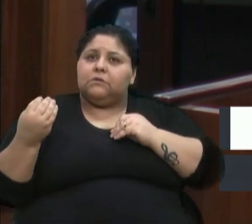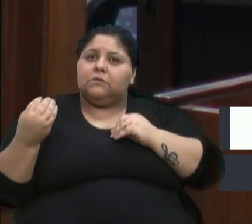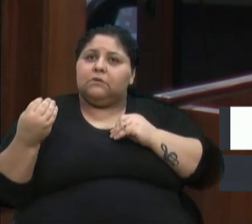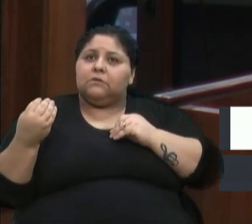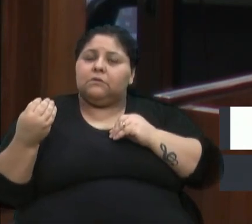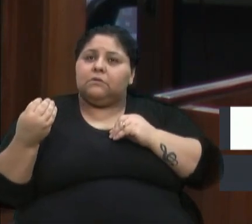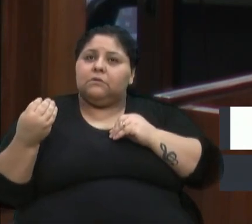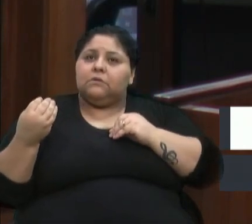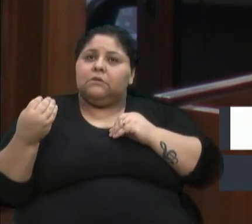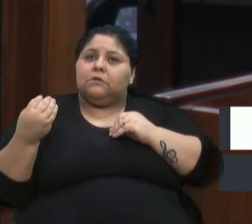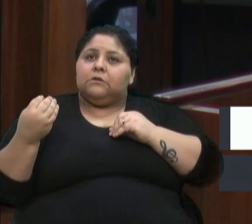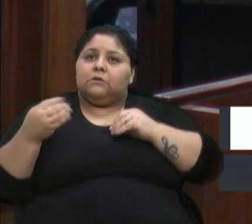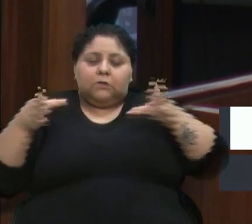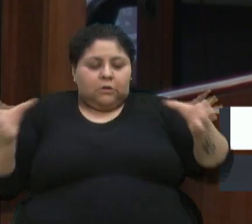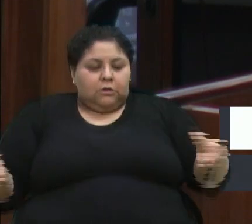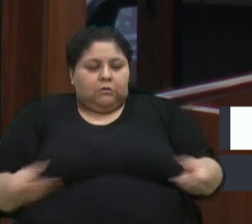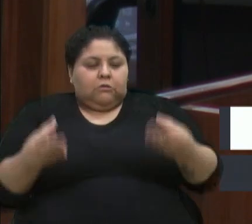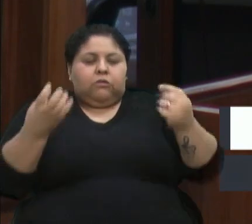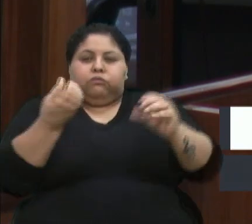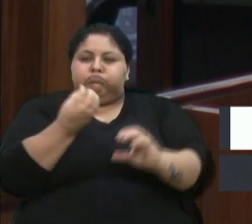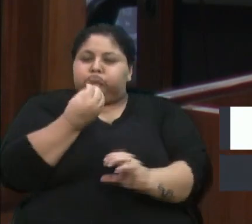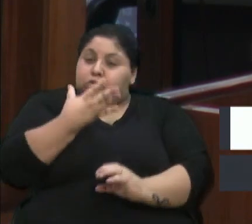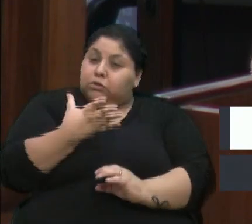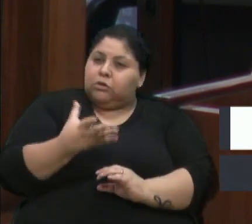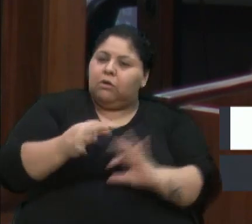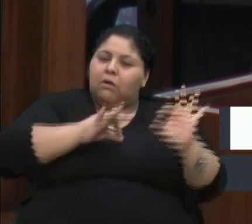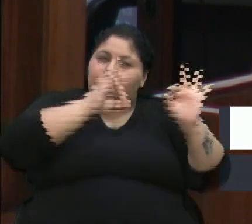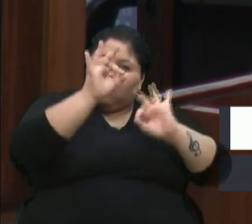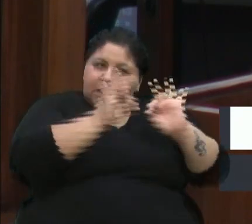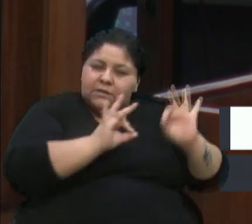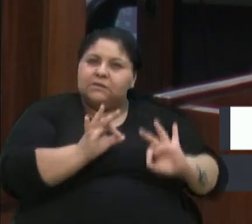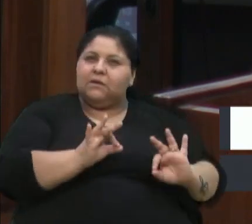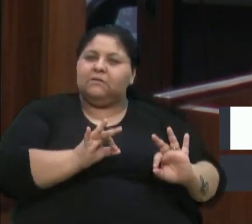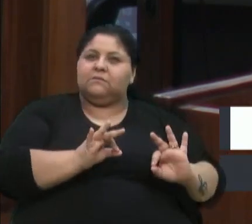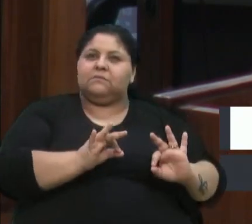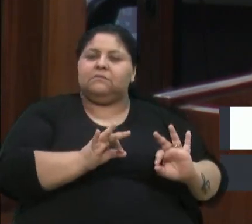E o evento foi muito bem coordenado, muito bem organizado.